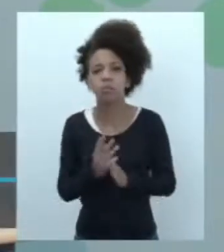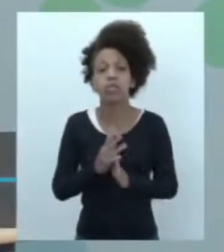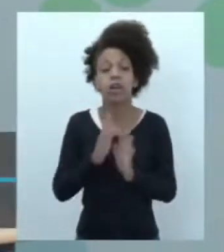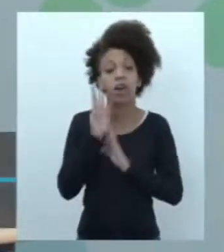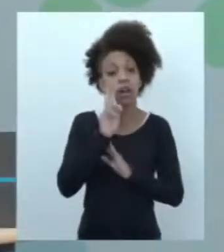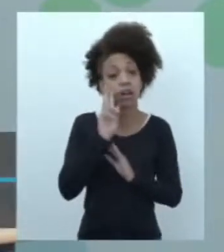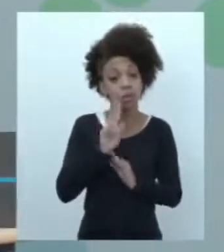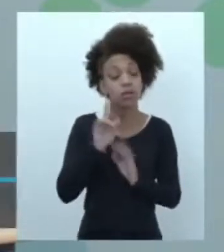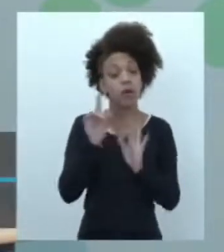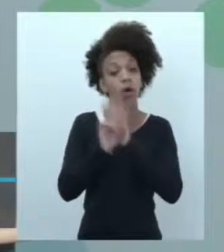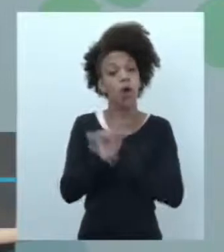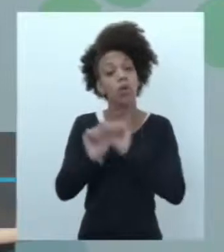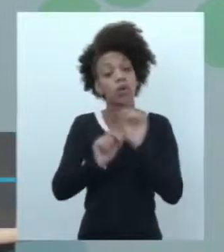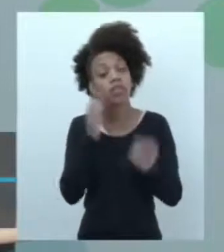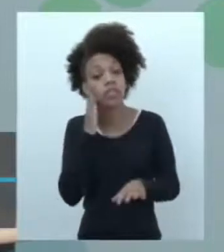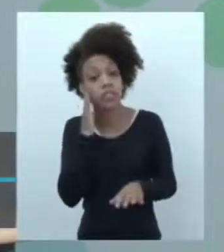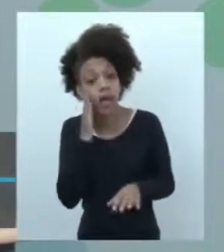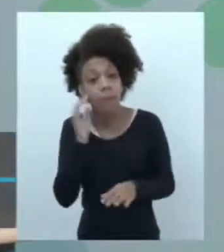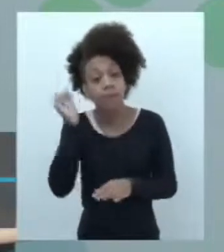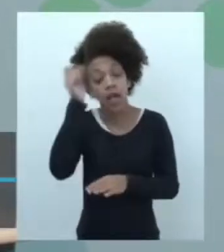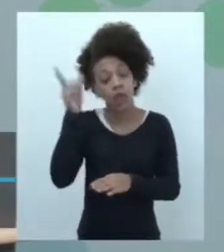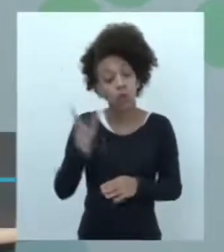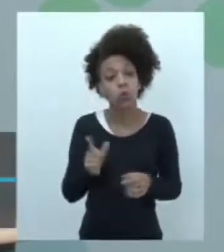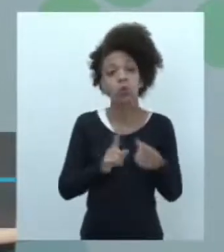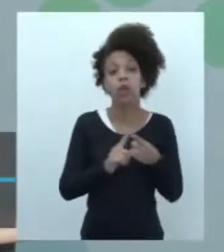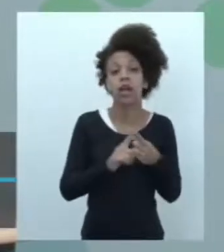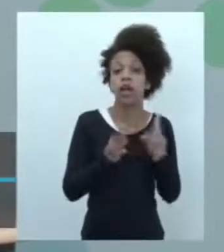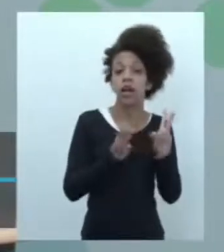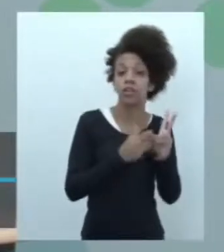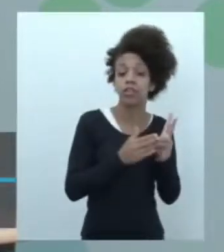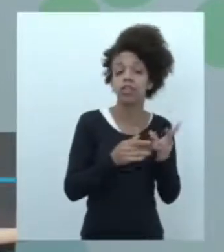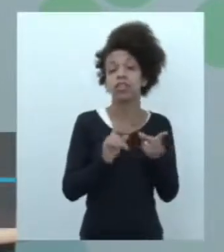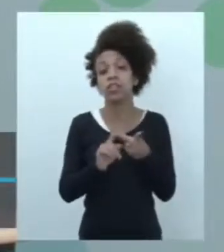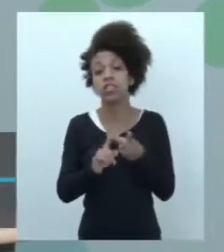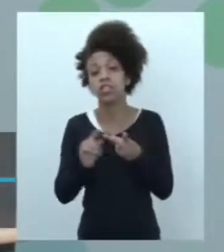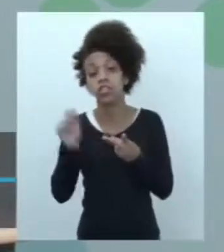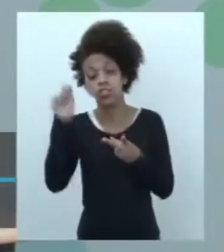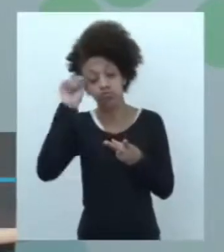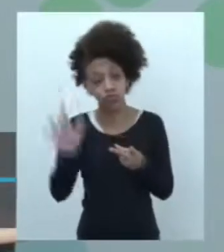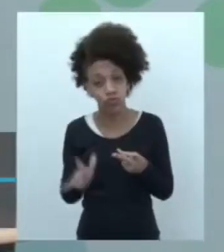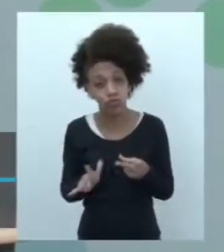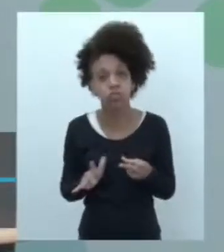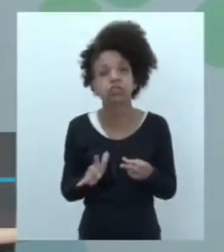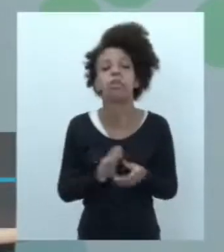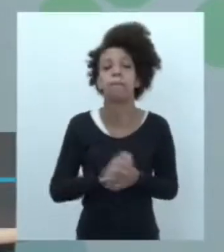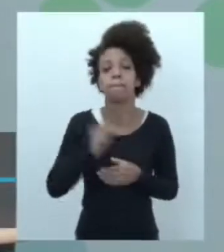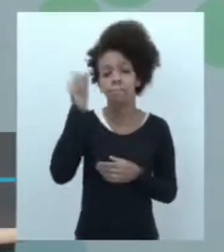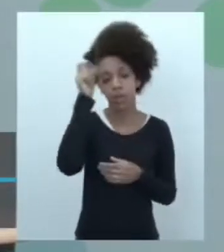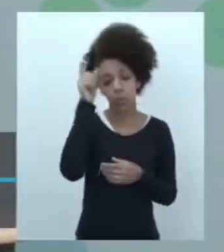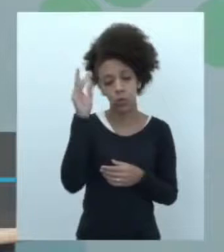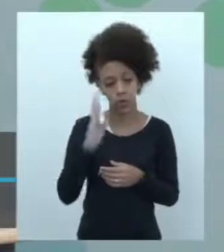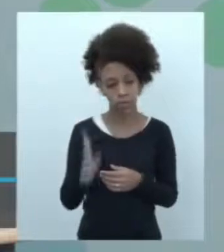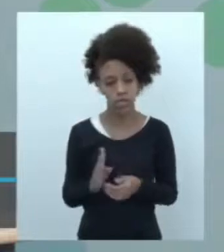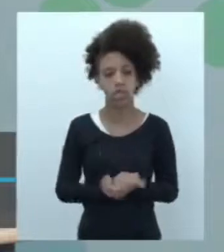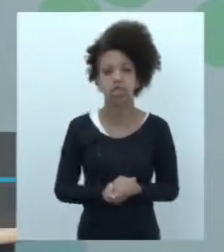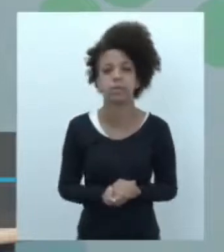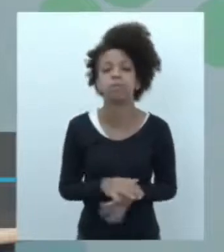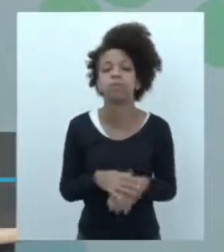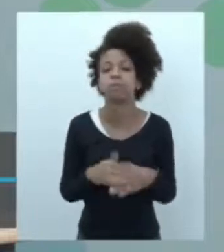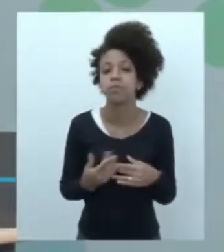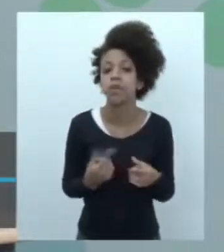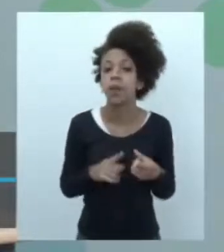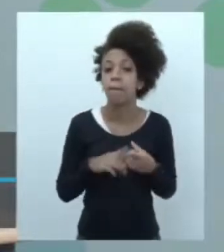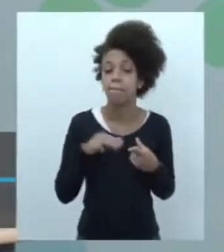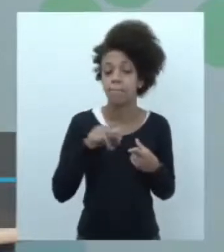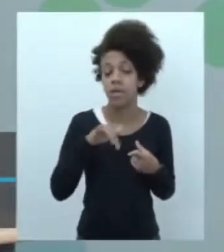que o questionamento é o que você sabe sobre as influências africanas e indígenas para a formação da cultura brasileira. Então, nós tivemos a Maria Helena, que